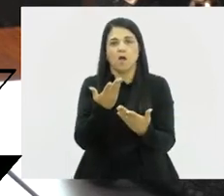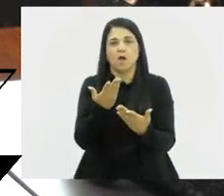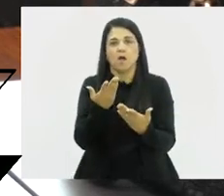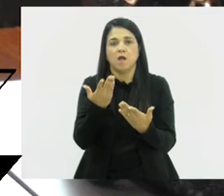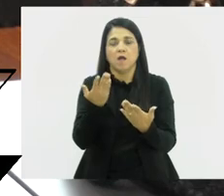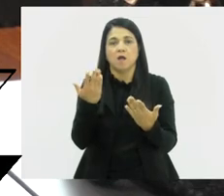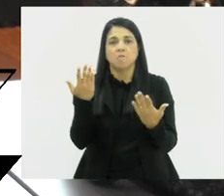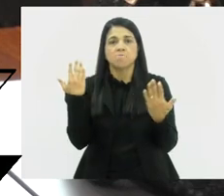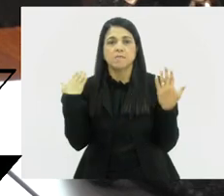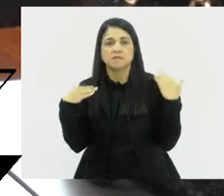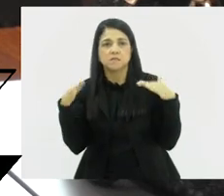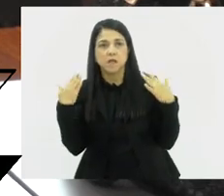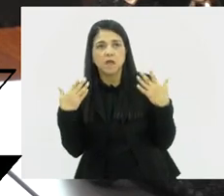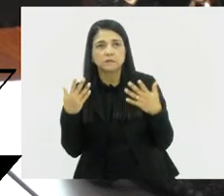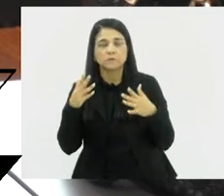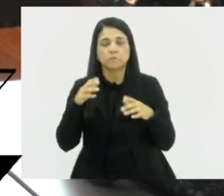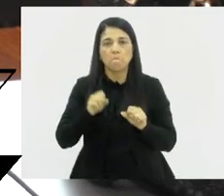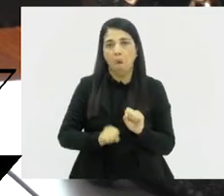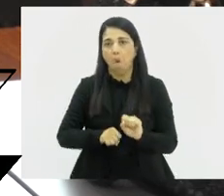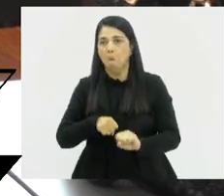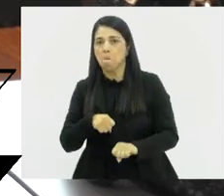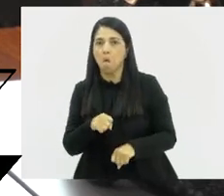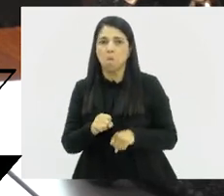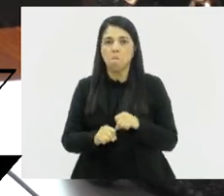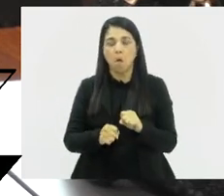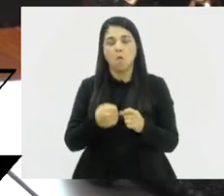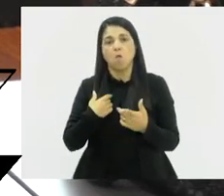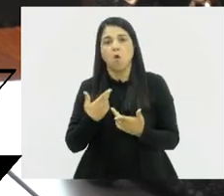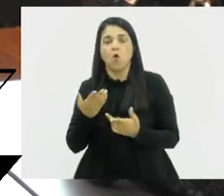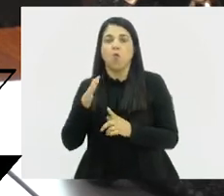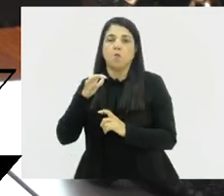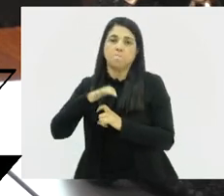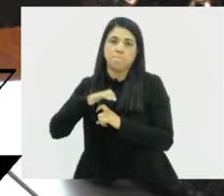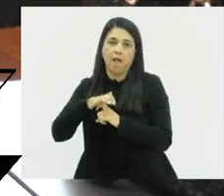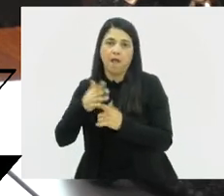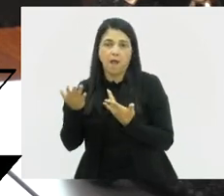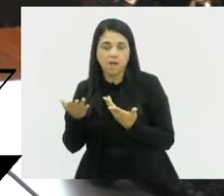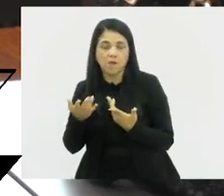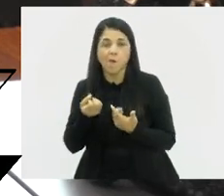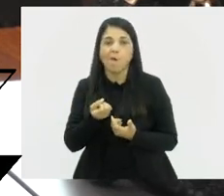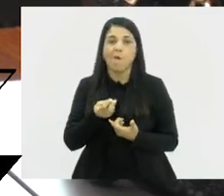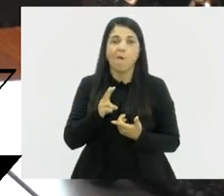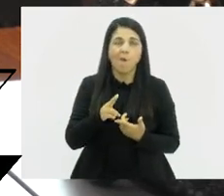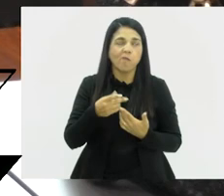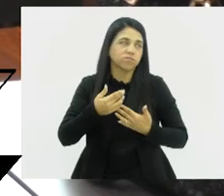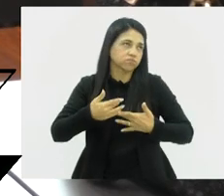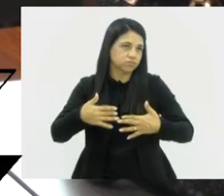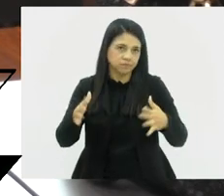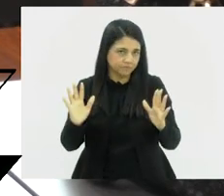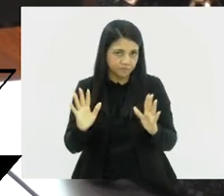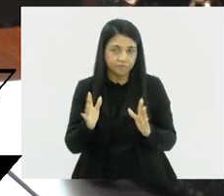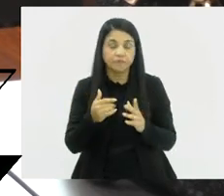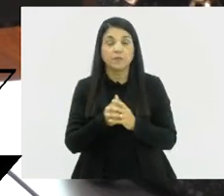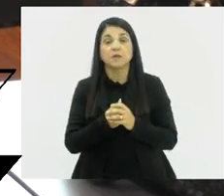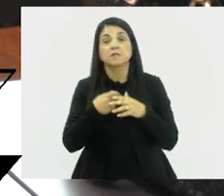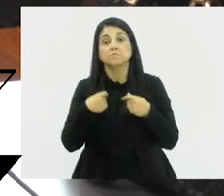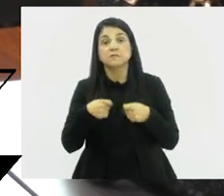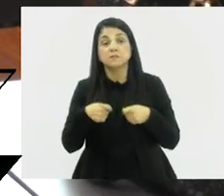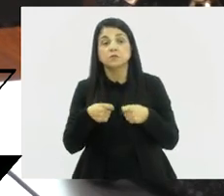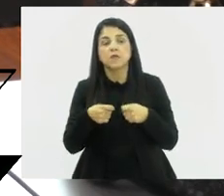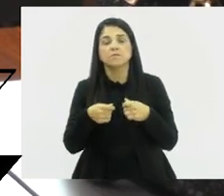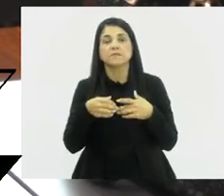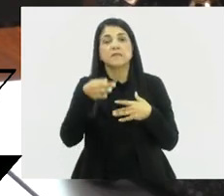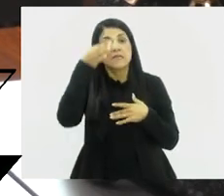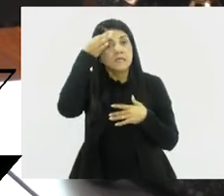focinheira, circulação em parques públicos, etc. Mas eu acho que a gente tem que ter um passo atrás para tentar entender qual é a